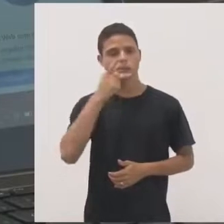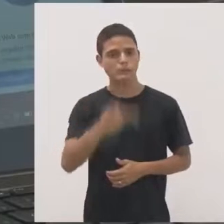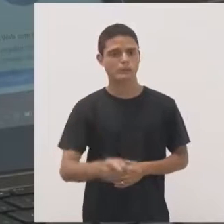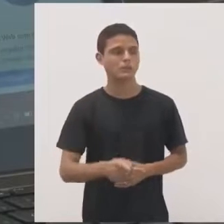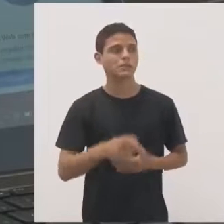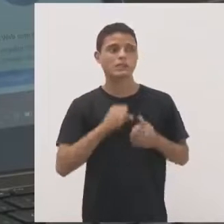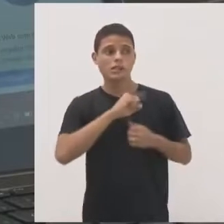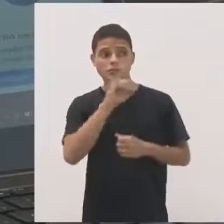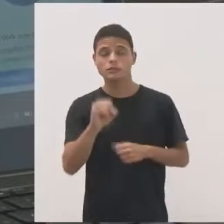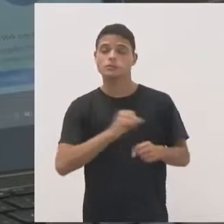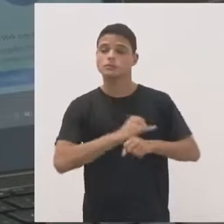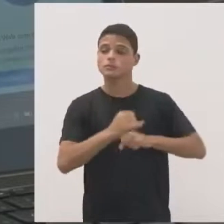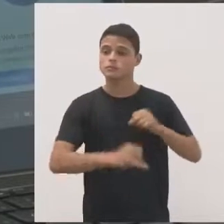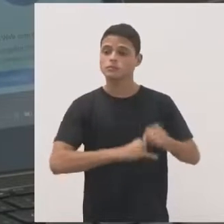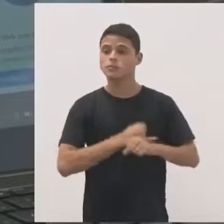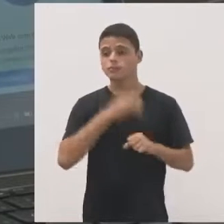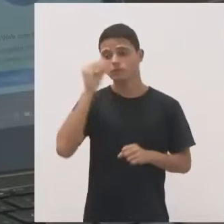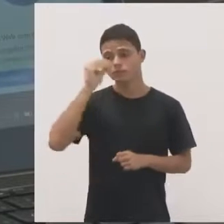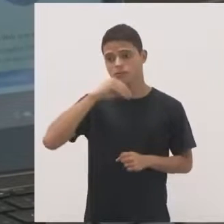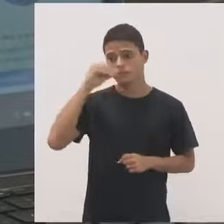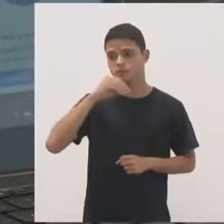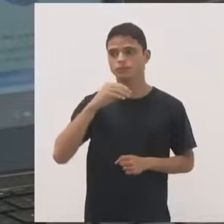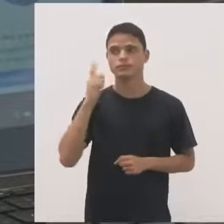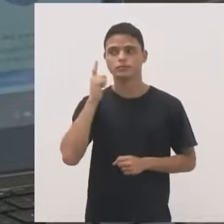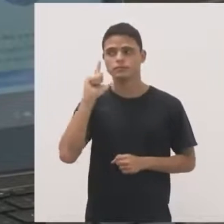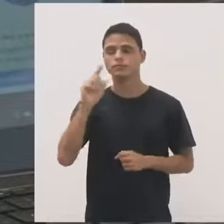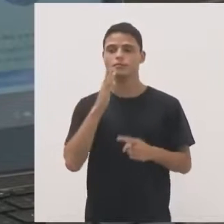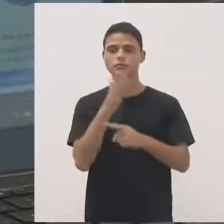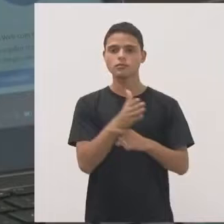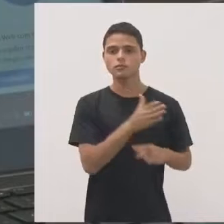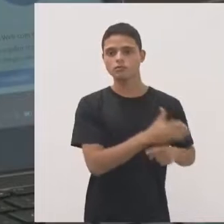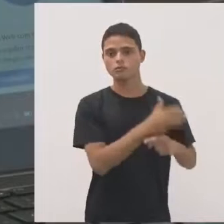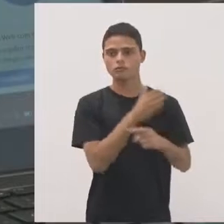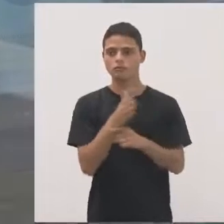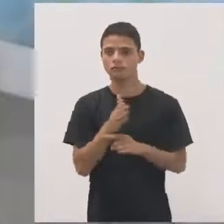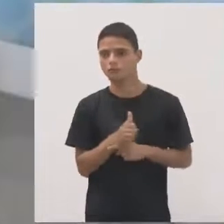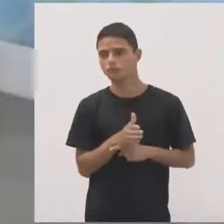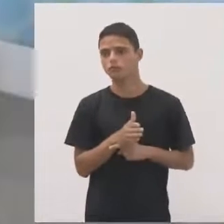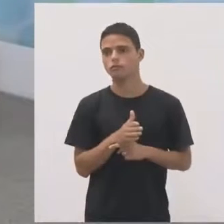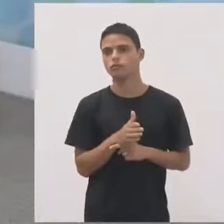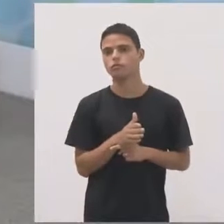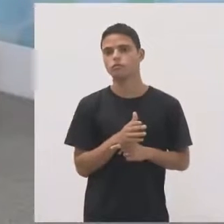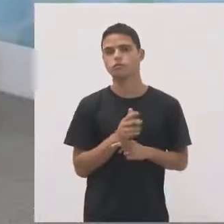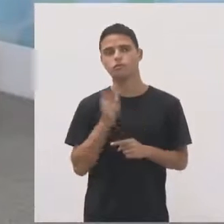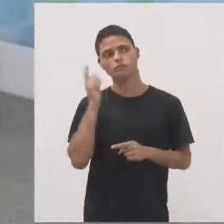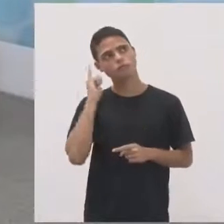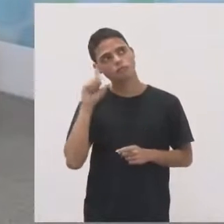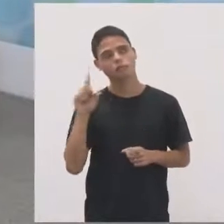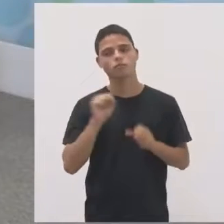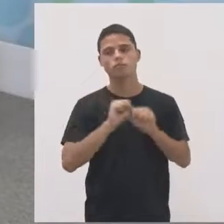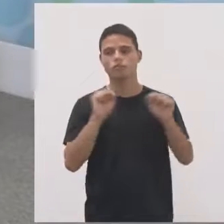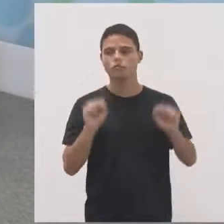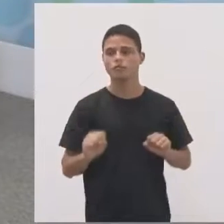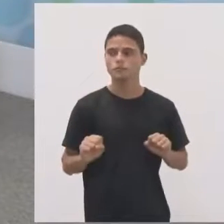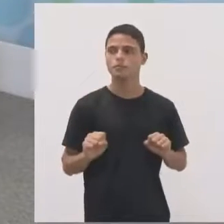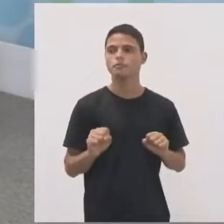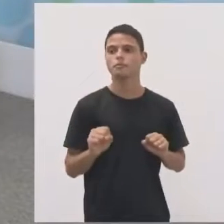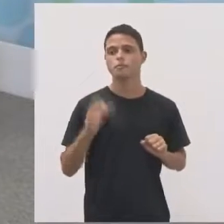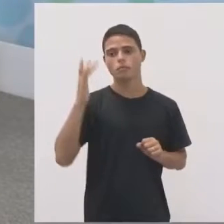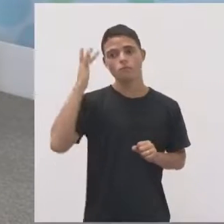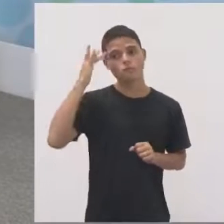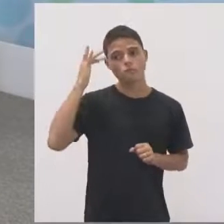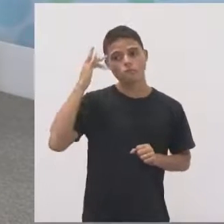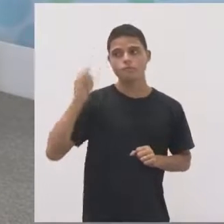sem internet? Não. Para fazer o sistema operacional você consegue fazer sim, tanto computador e